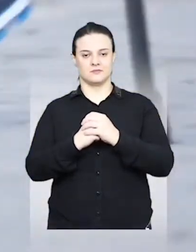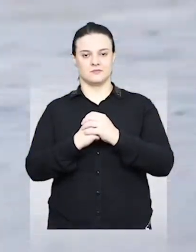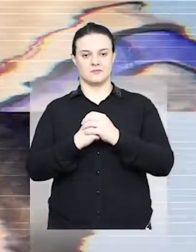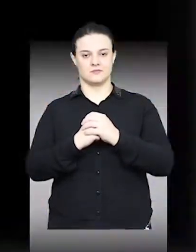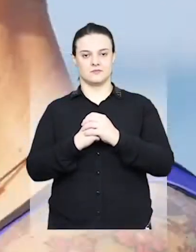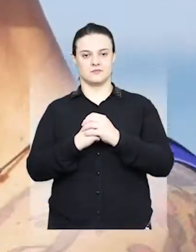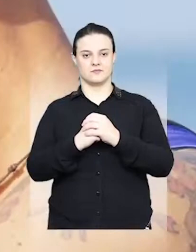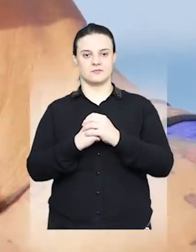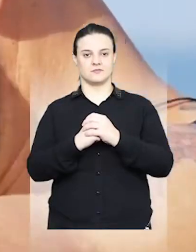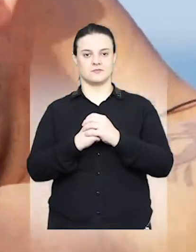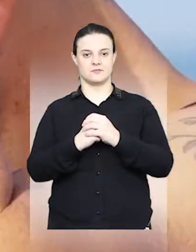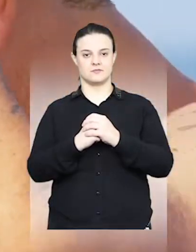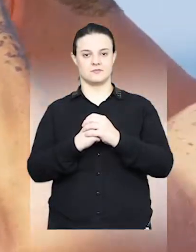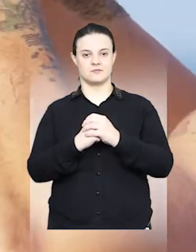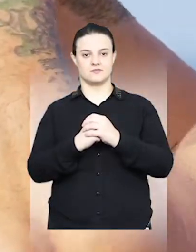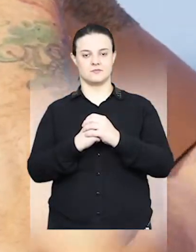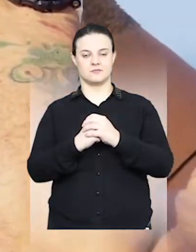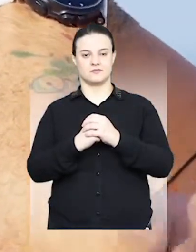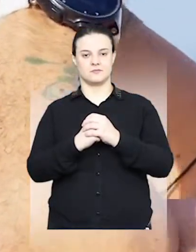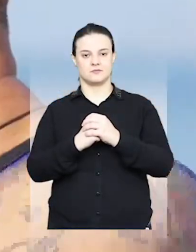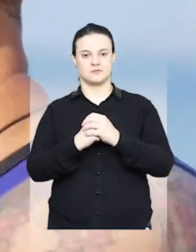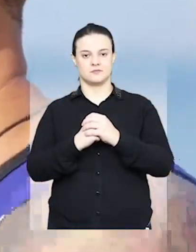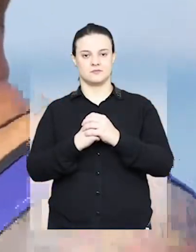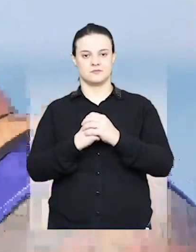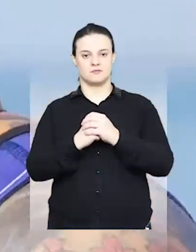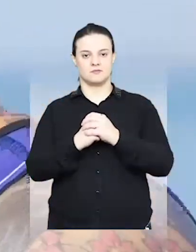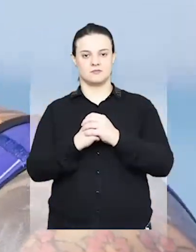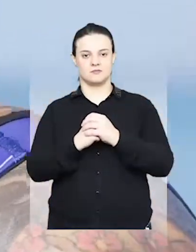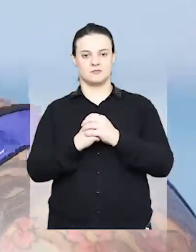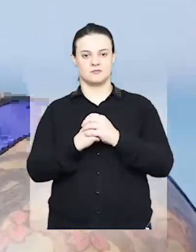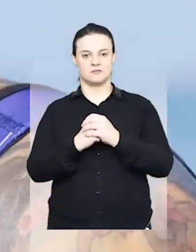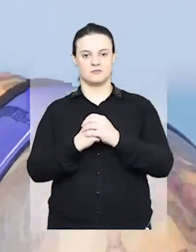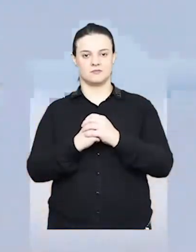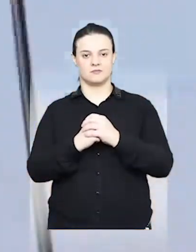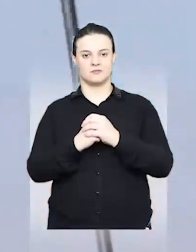longas braçadas em direção às ondas.